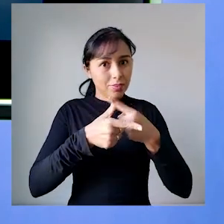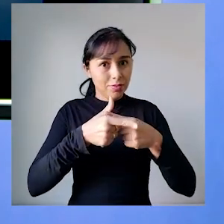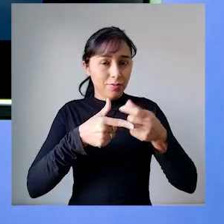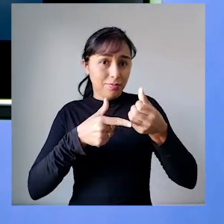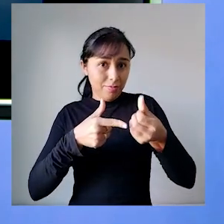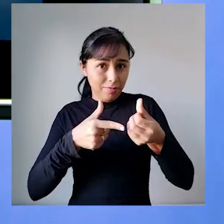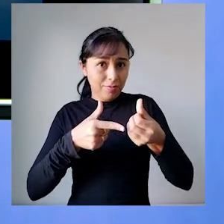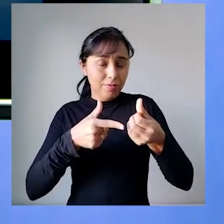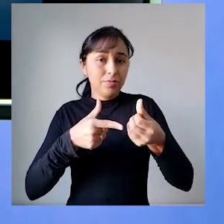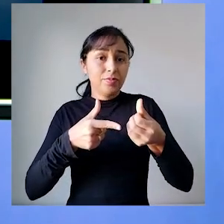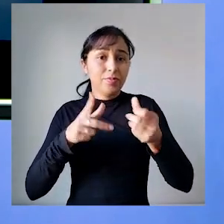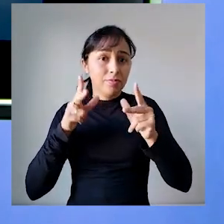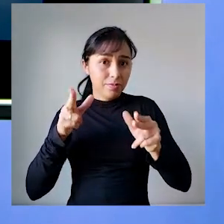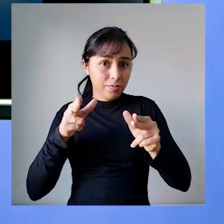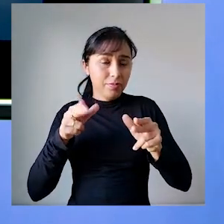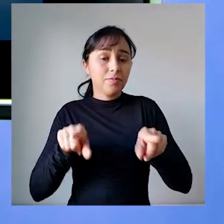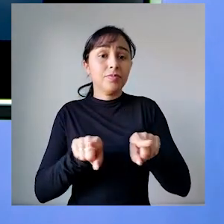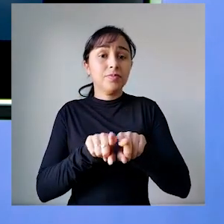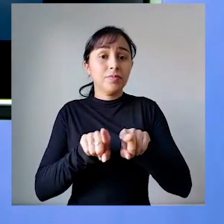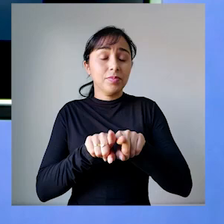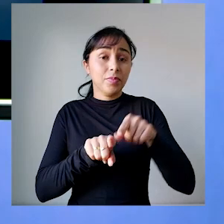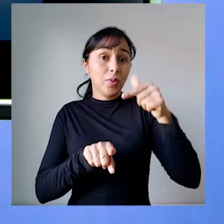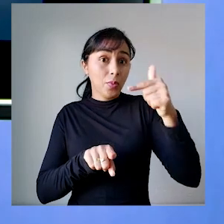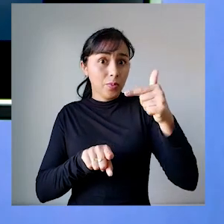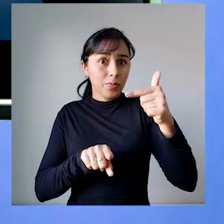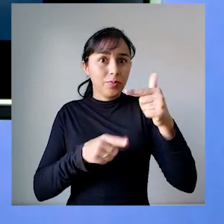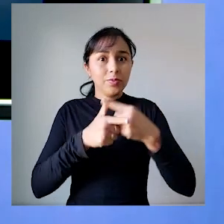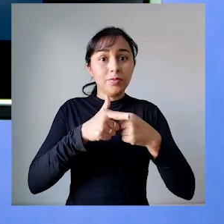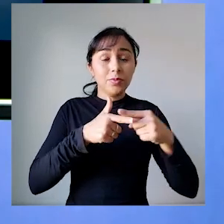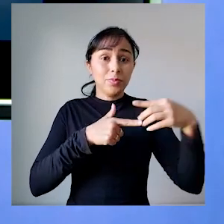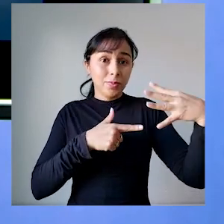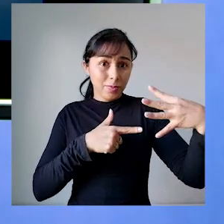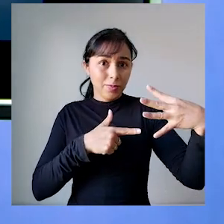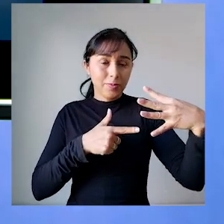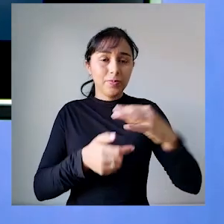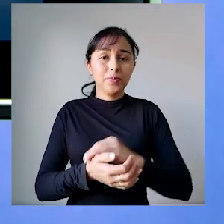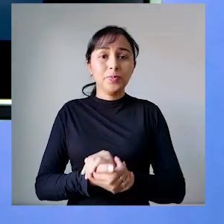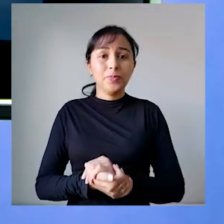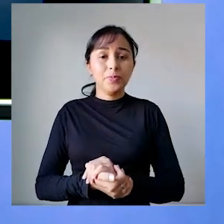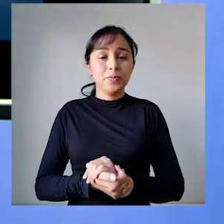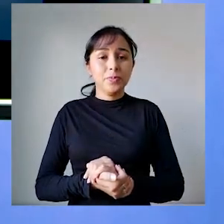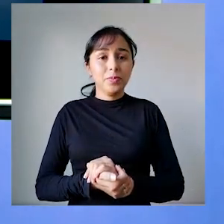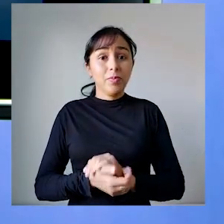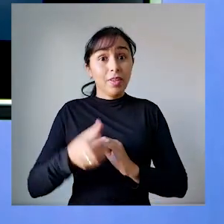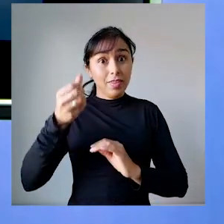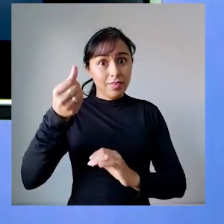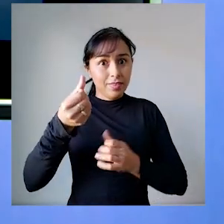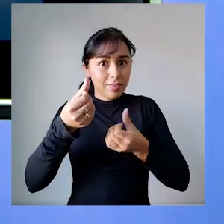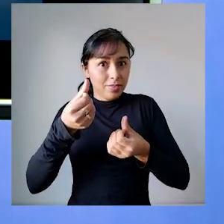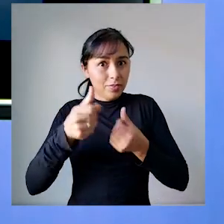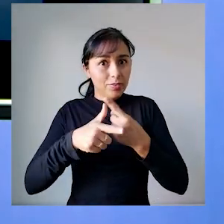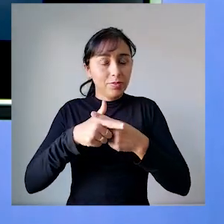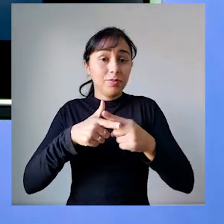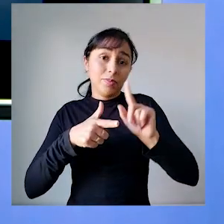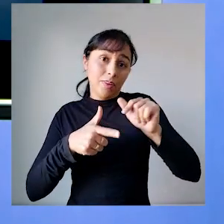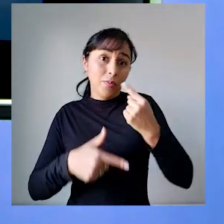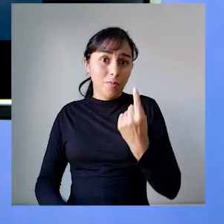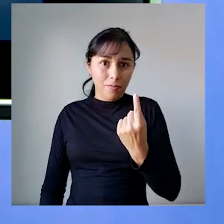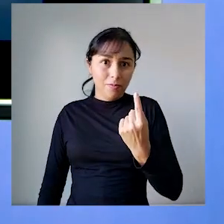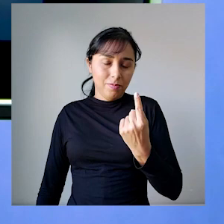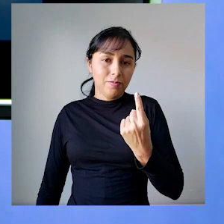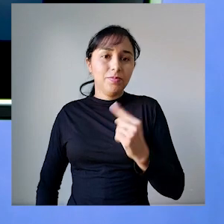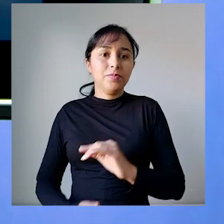6 e o 2 vou dividir aquele 4, e aí vai ficar como? 6 que divide 6 é